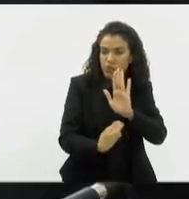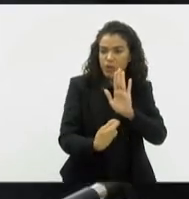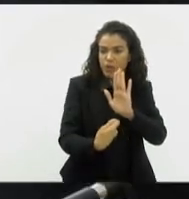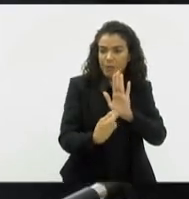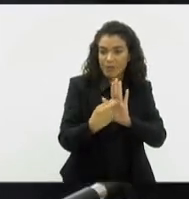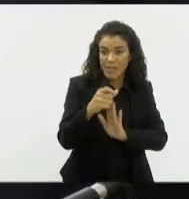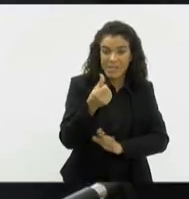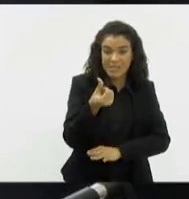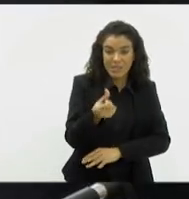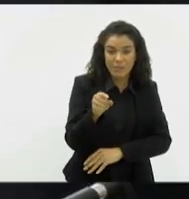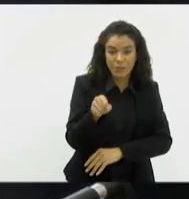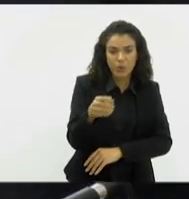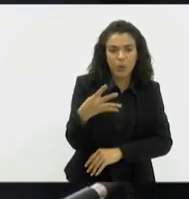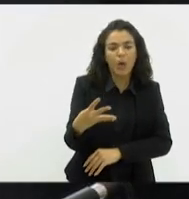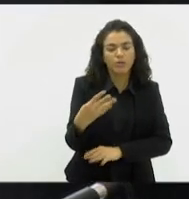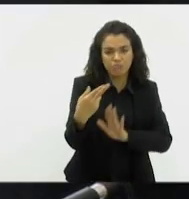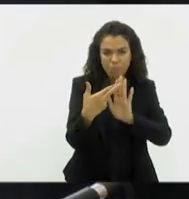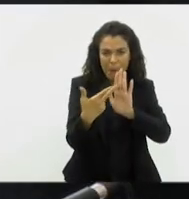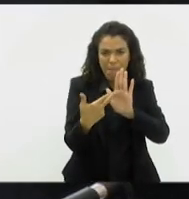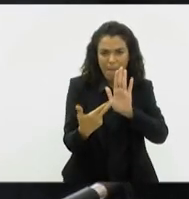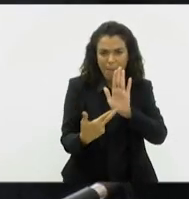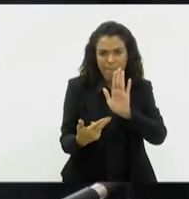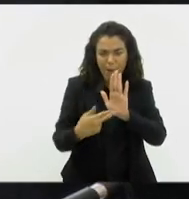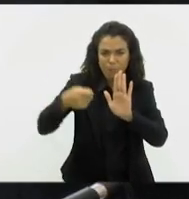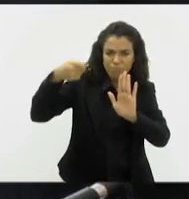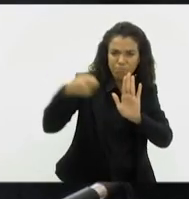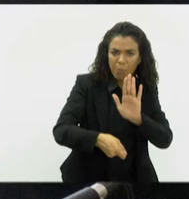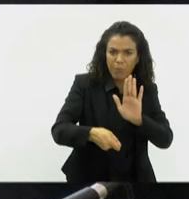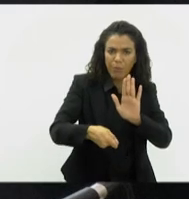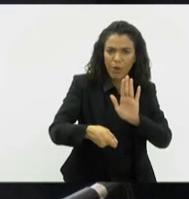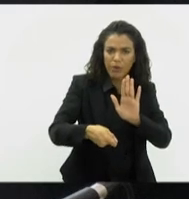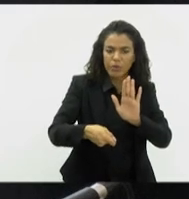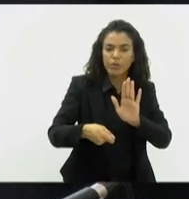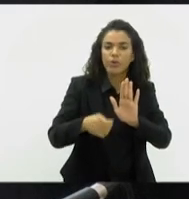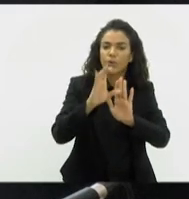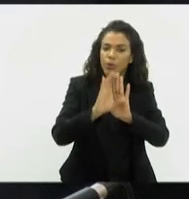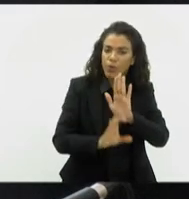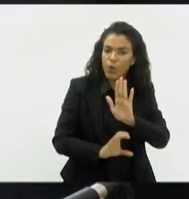o 6.4 estabelece requisitos a partir do momento que ele impõe que